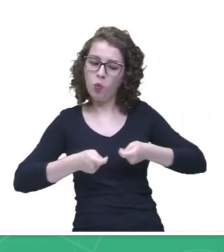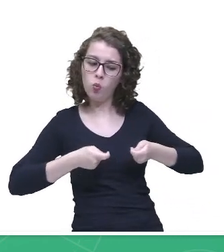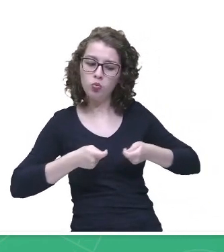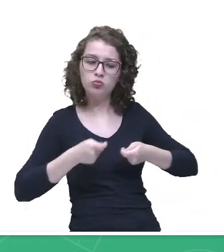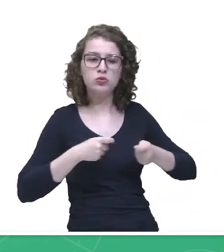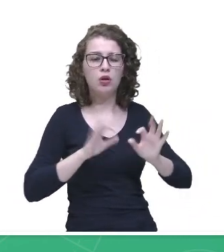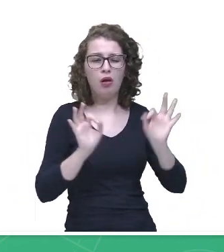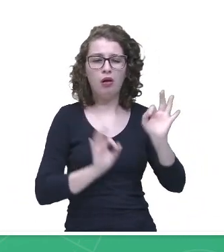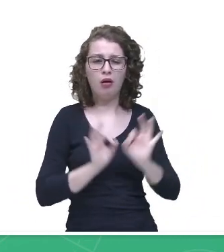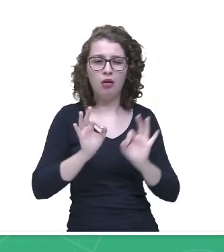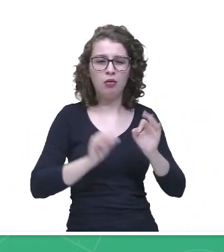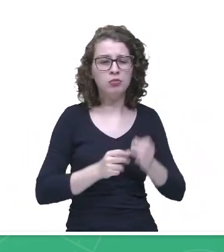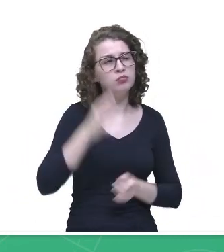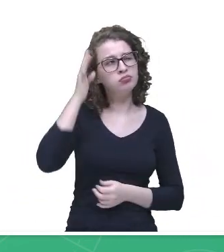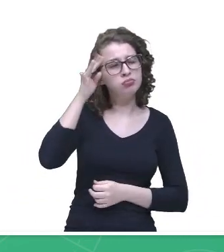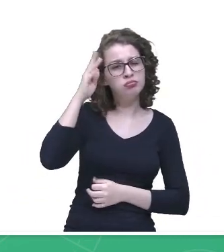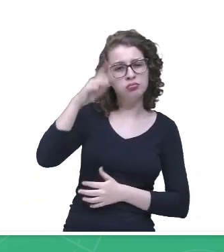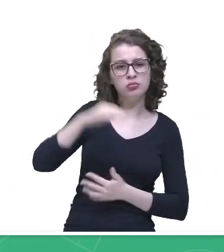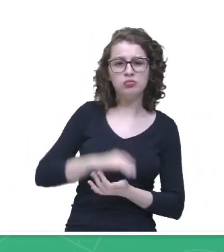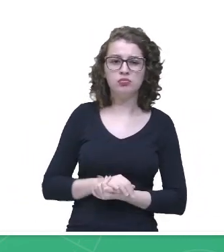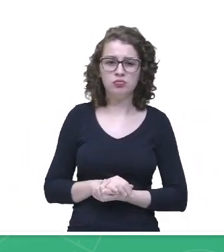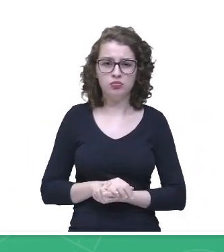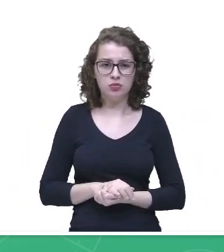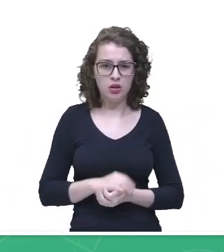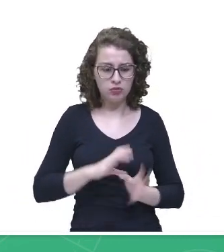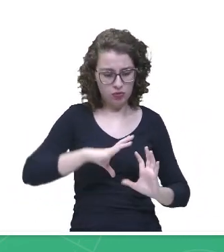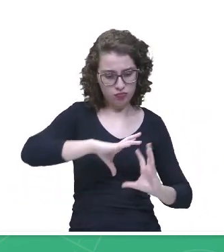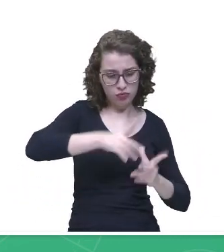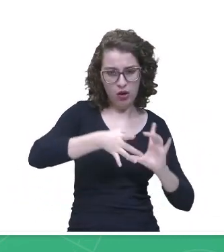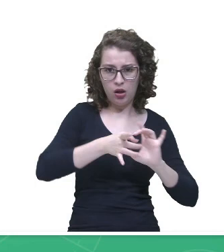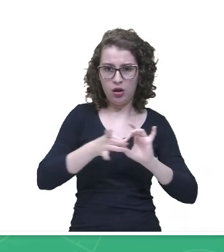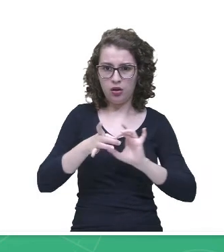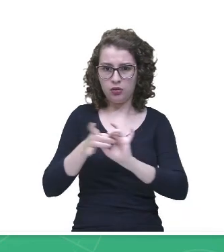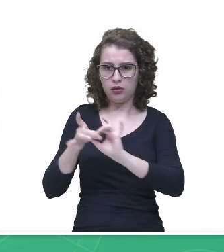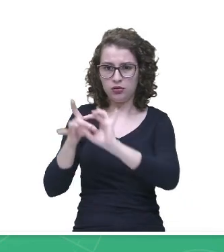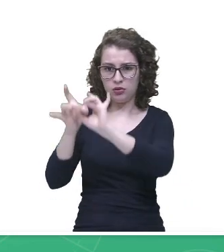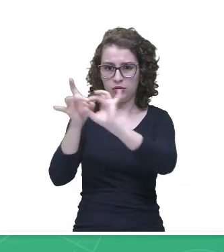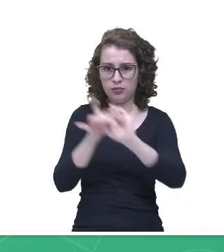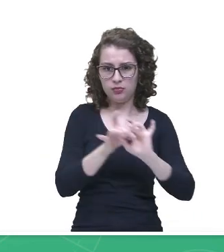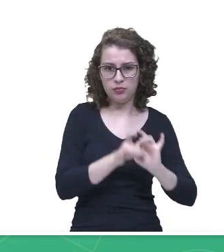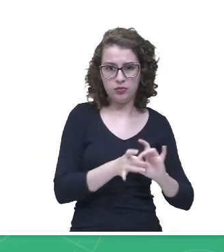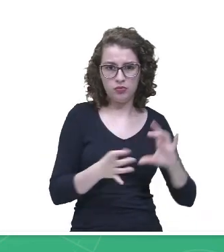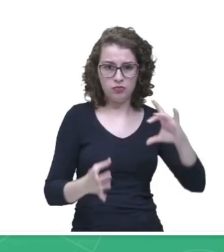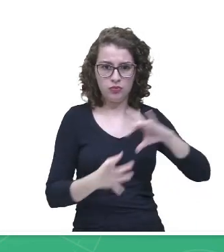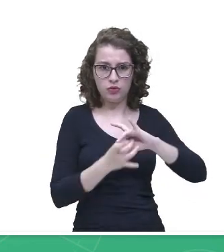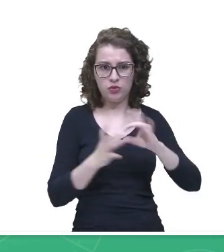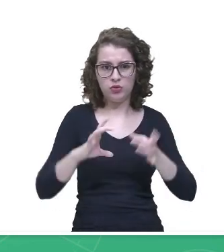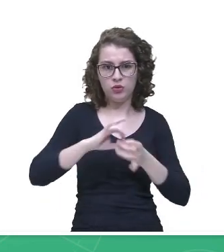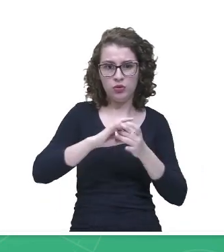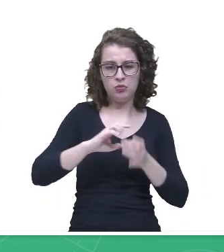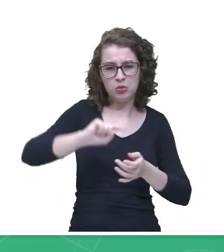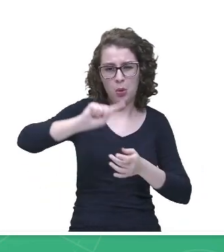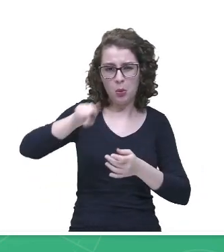e planejada. Elas formam uma rede onde transitam os trilhões